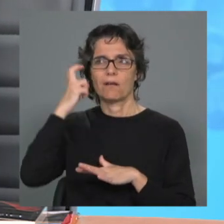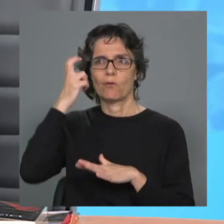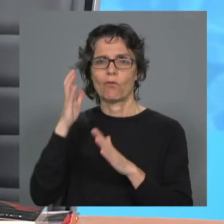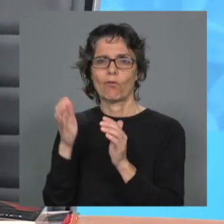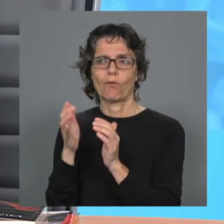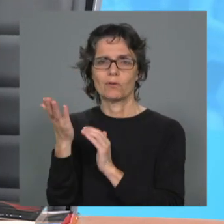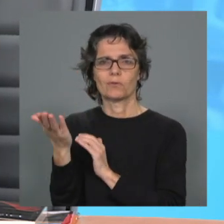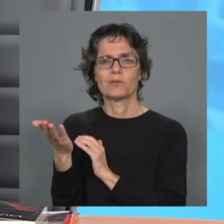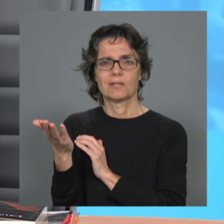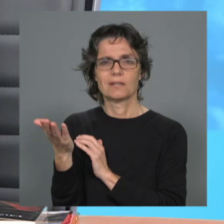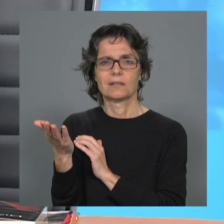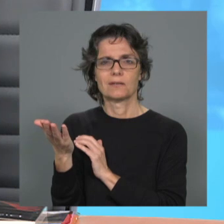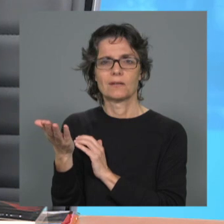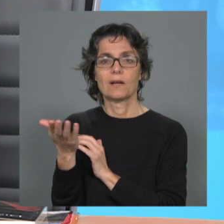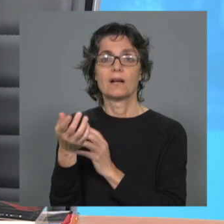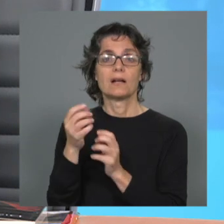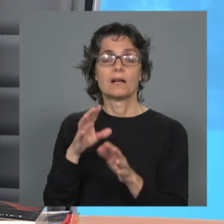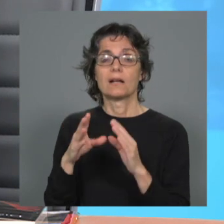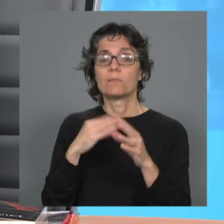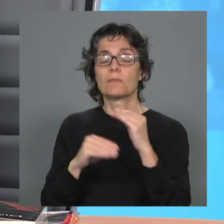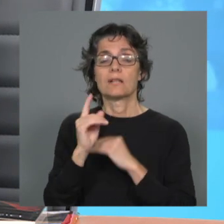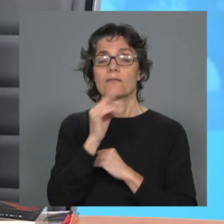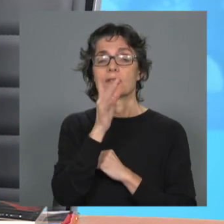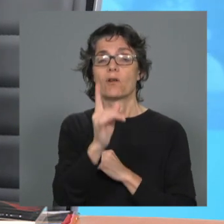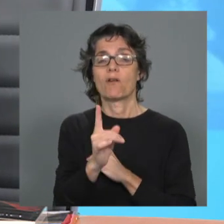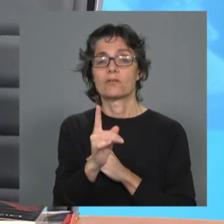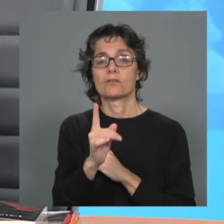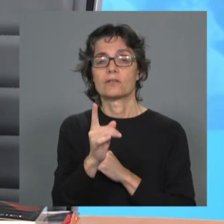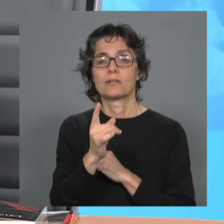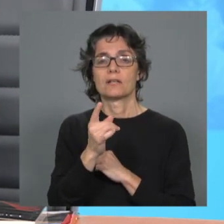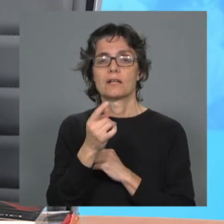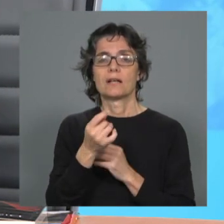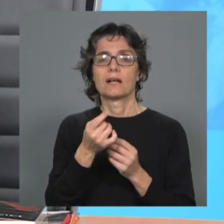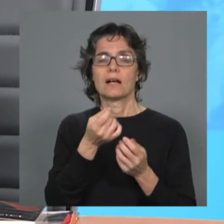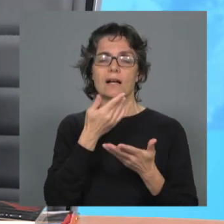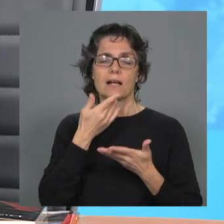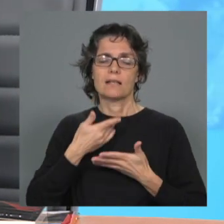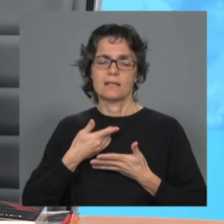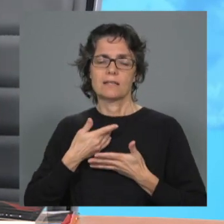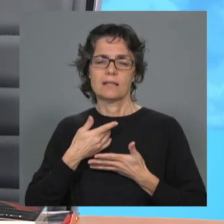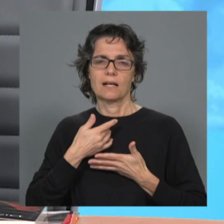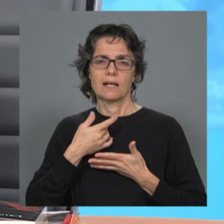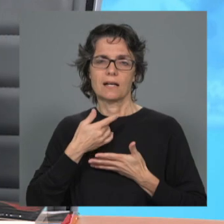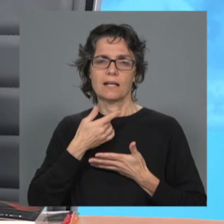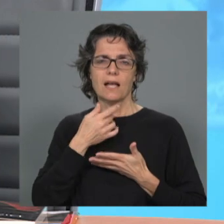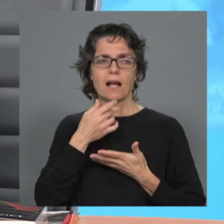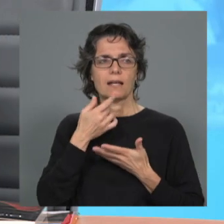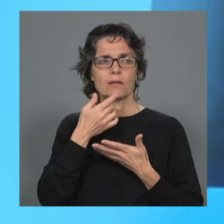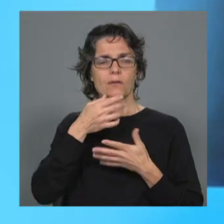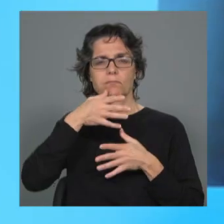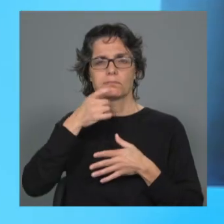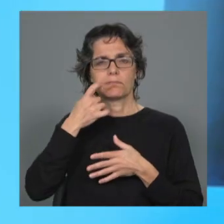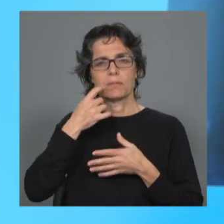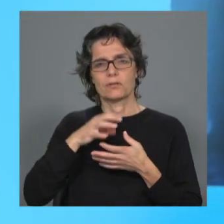seja, partilhando do seu mistério pascal através dos sacramentos. E são textos que o Padre João